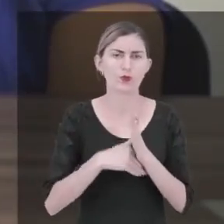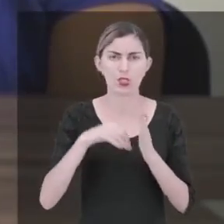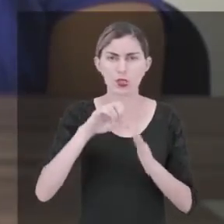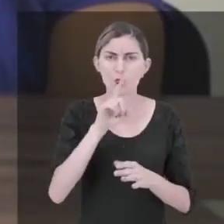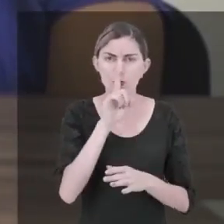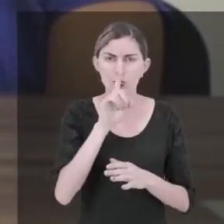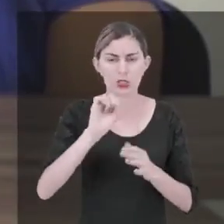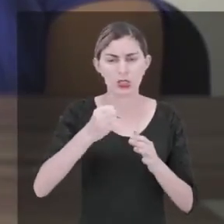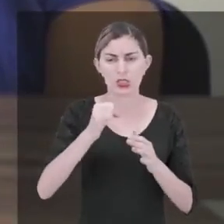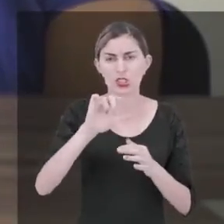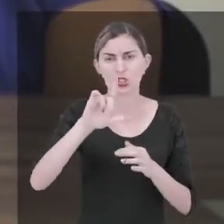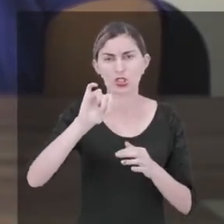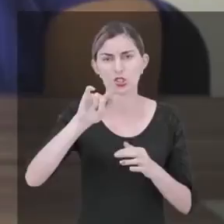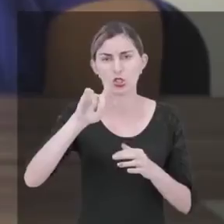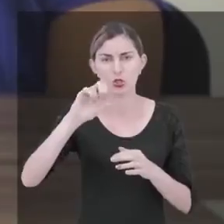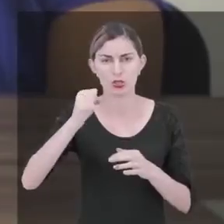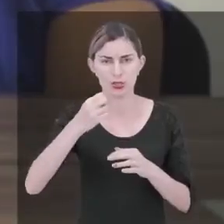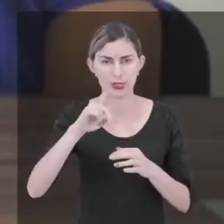sigilosidade.